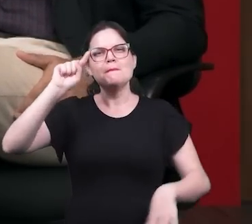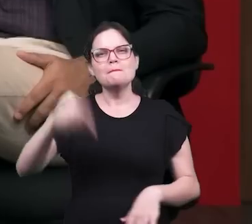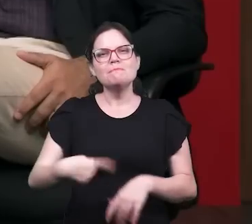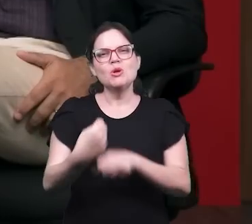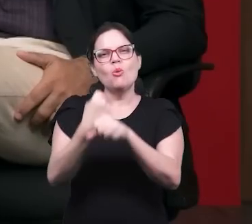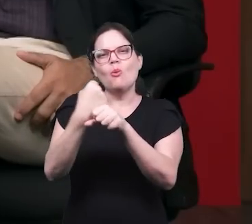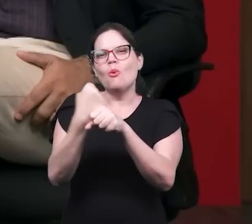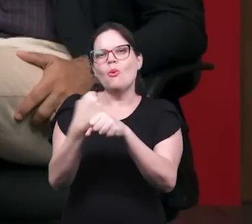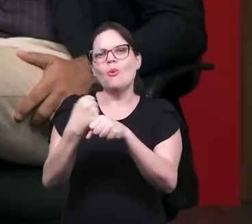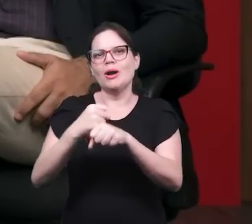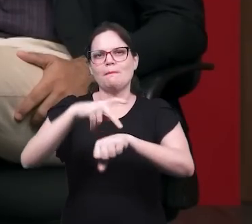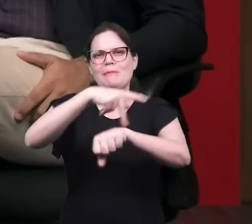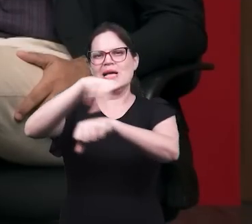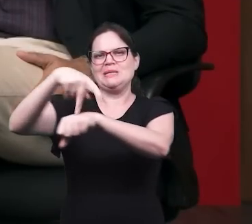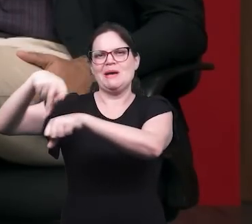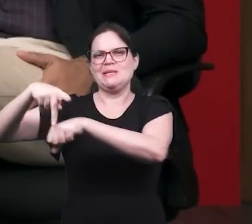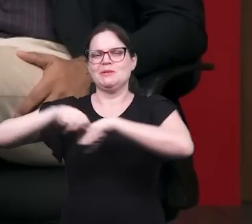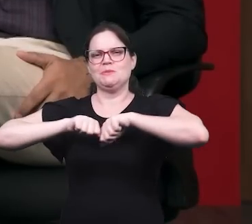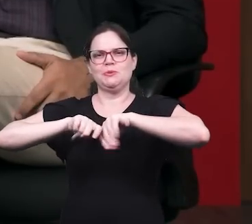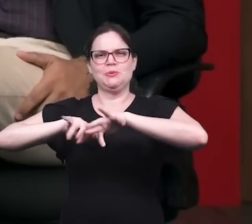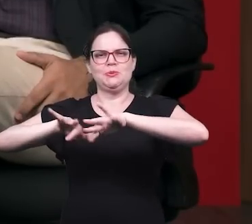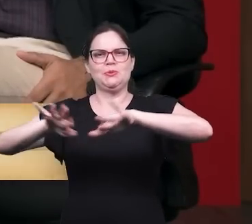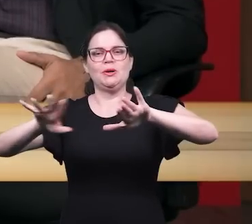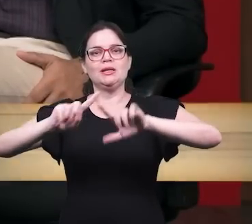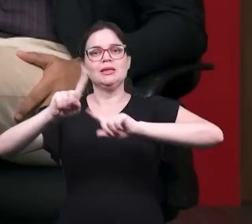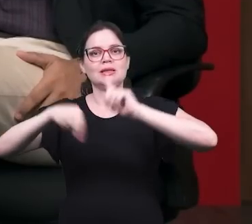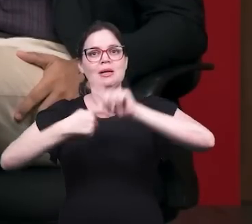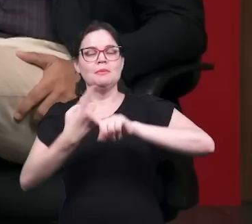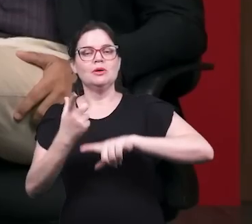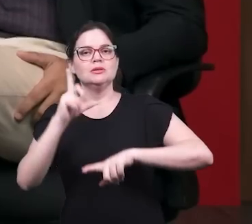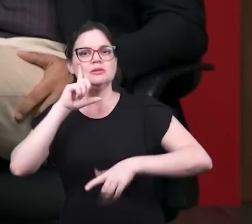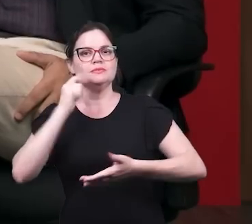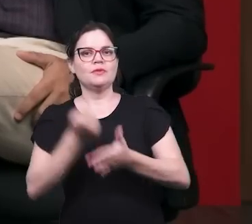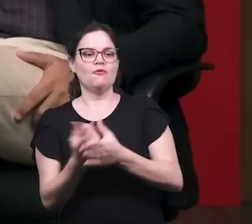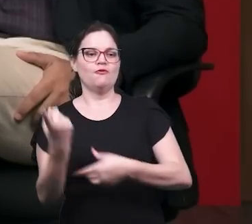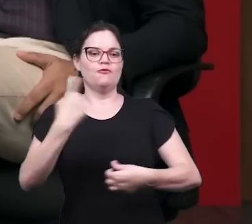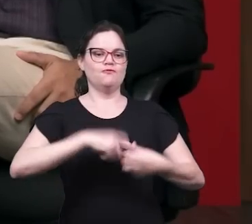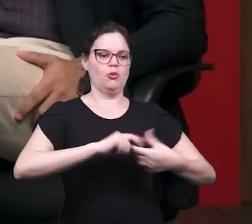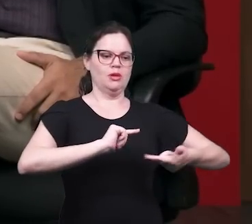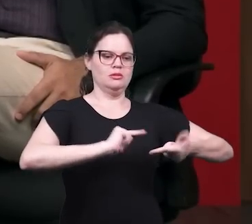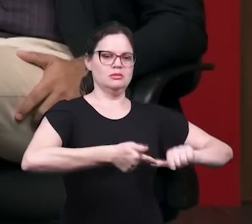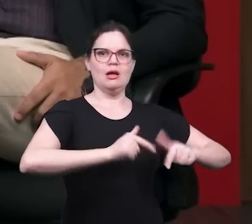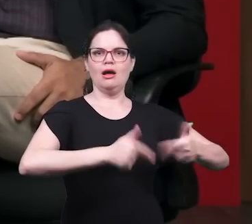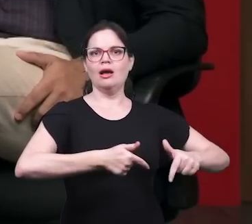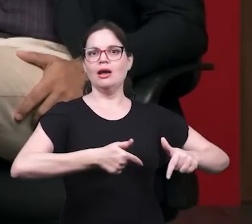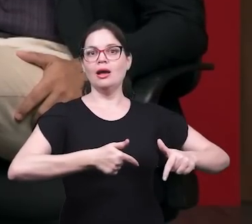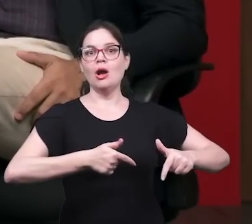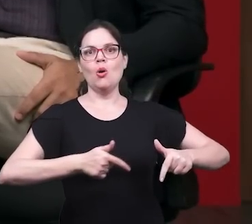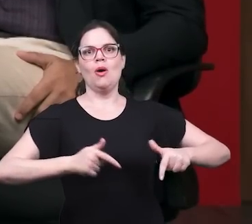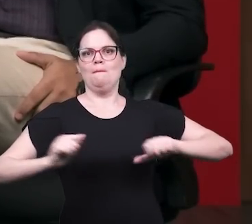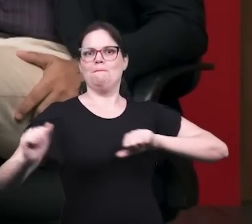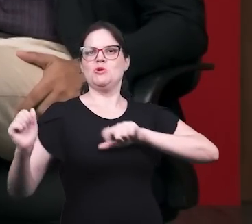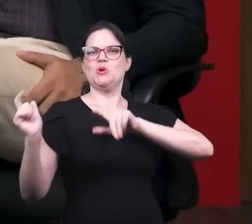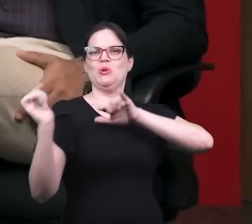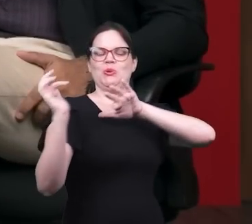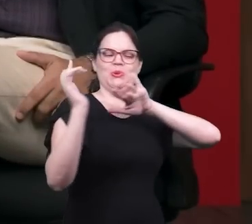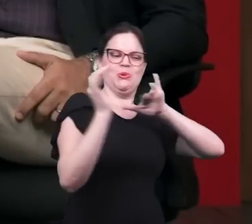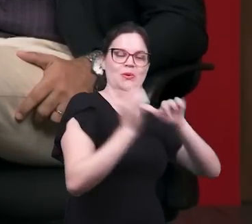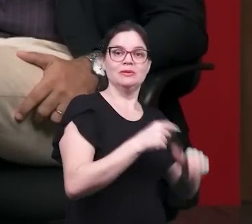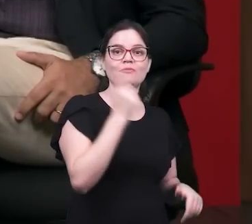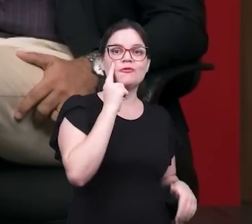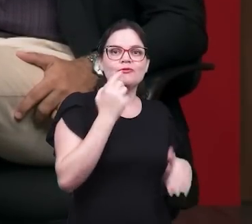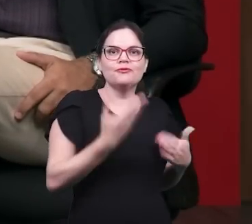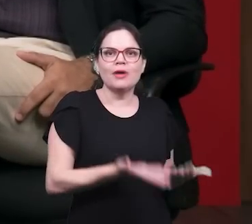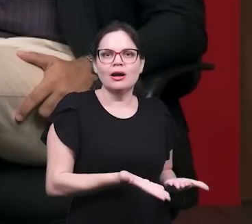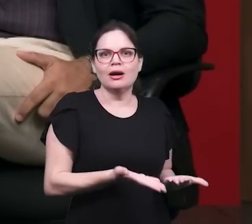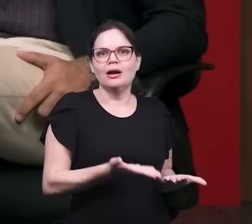terra, e a nação brota. Então, que profecia! Maravilhosa. Que coisa fantástica,